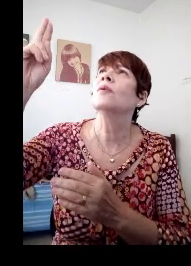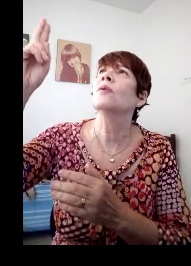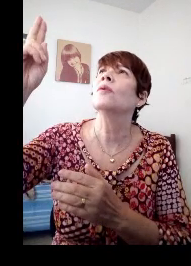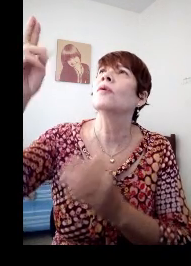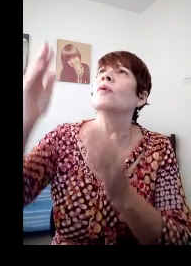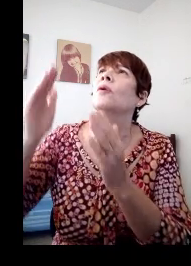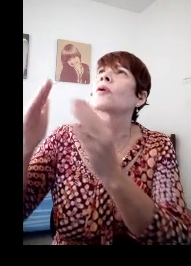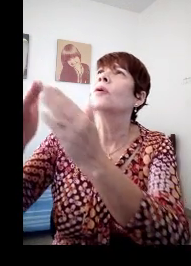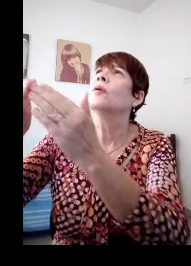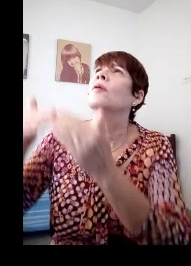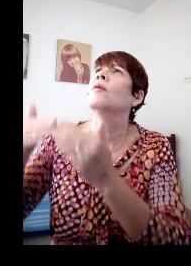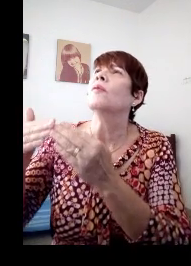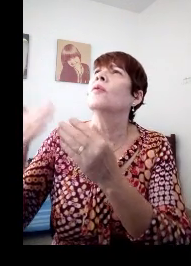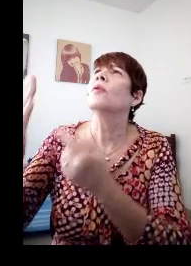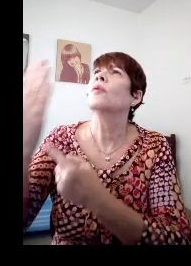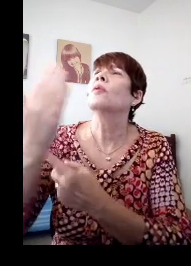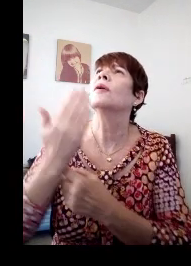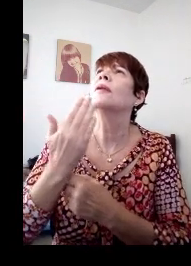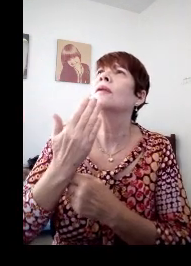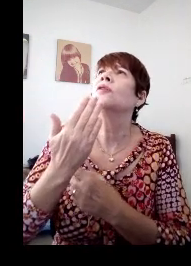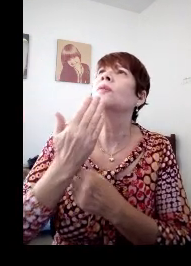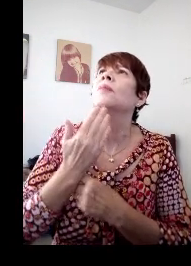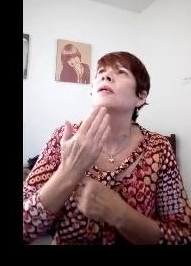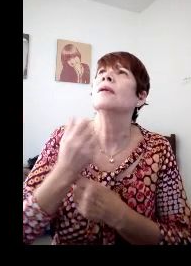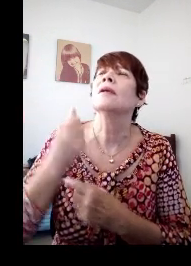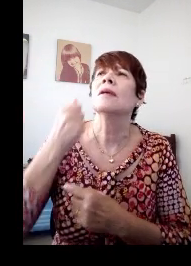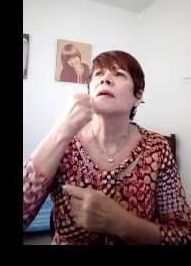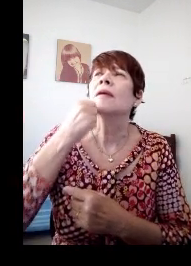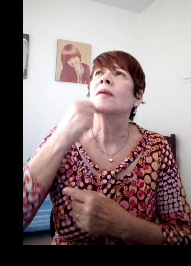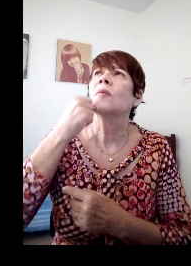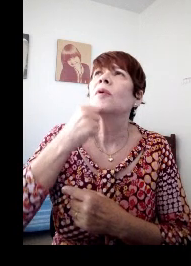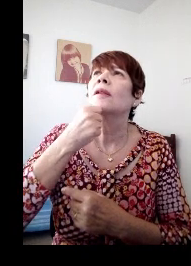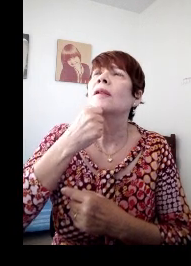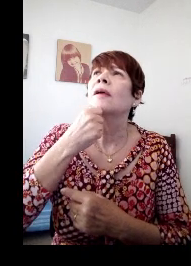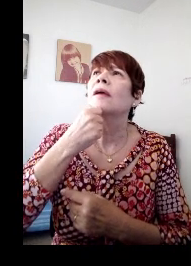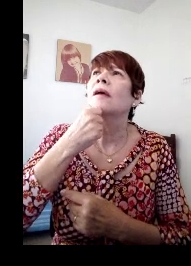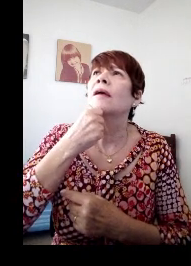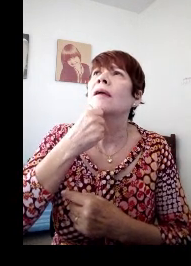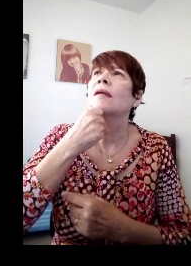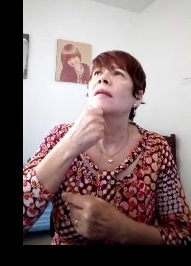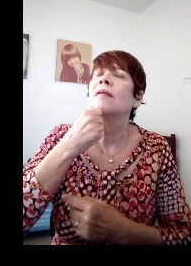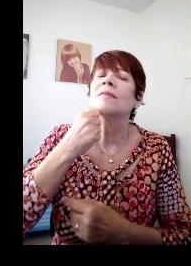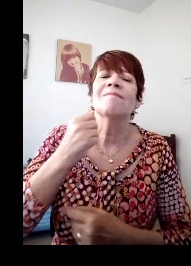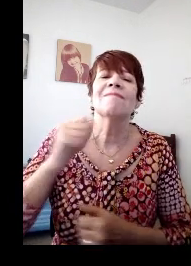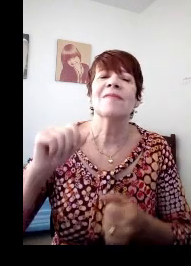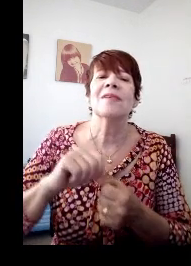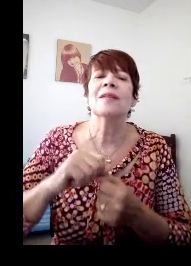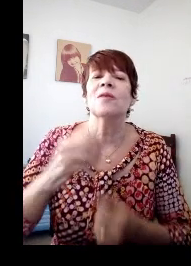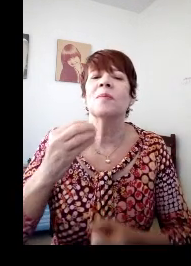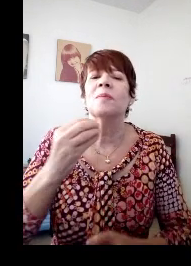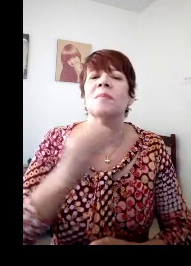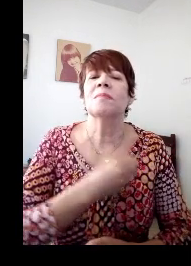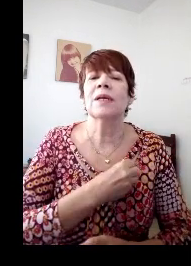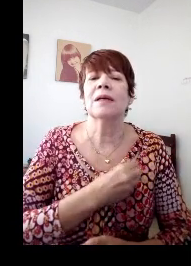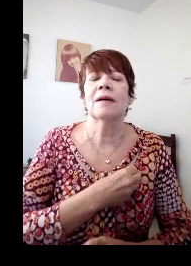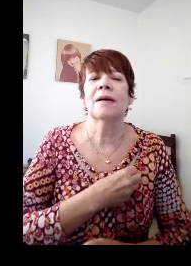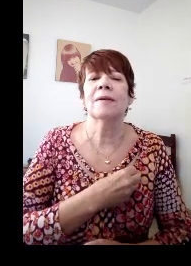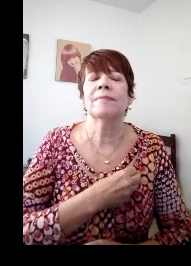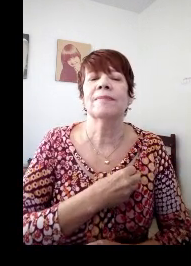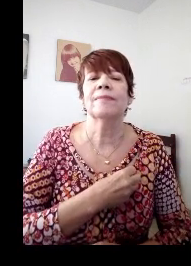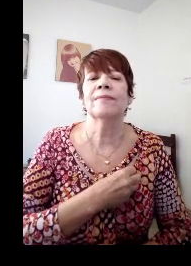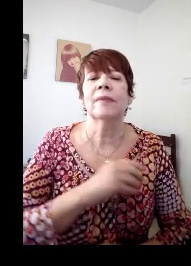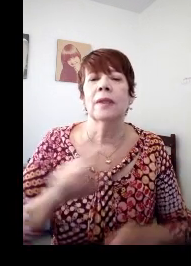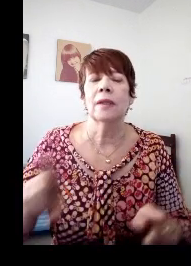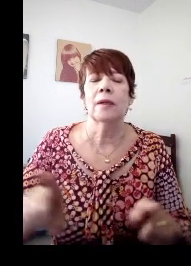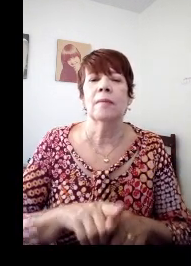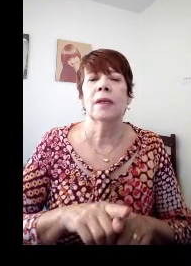mim, cuida de mim, eu não vou pecar, essa mulher não vai fazer eu pecar. E lá